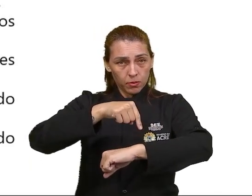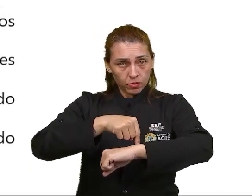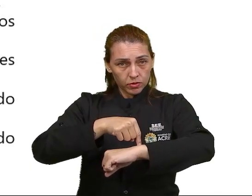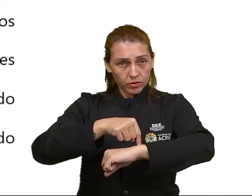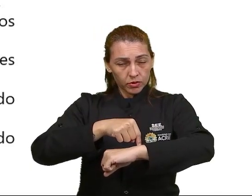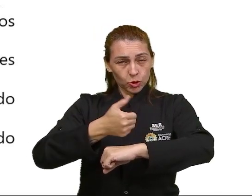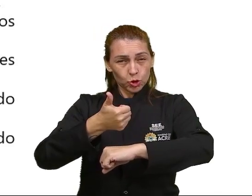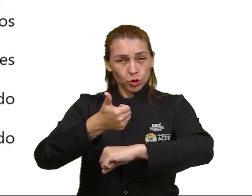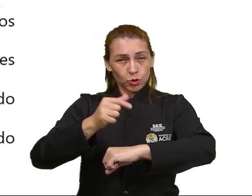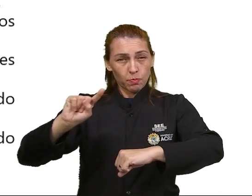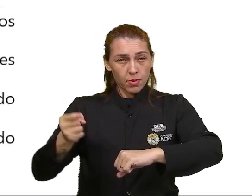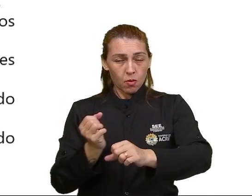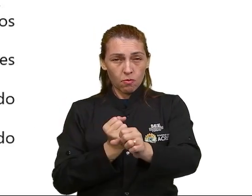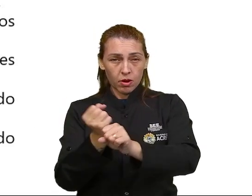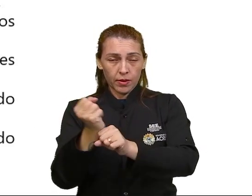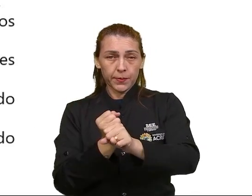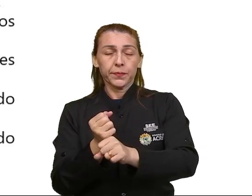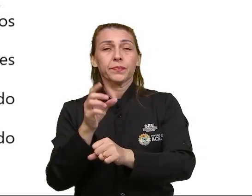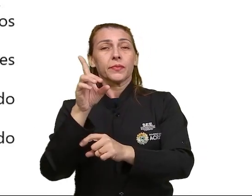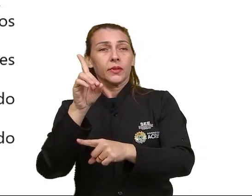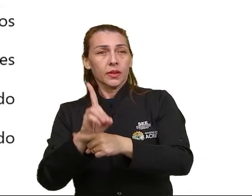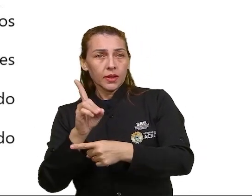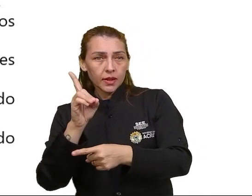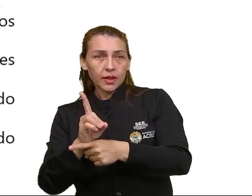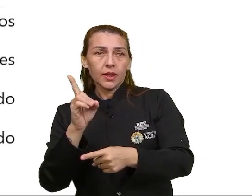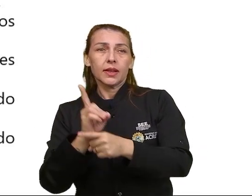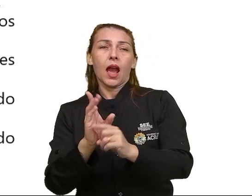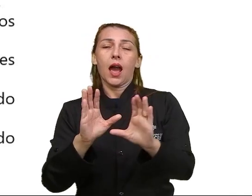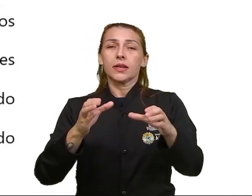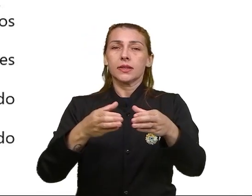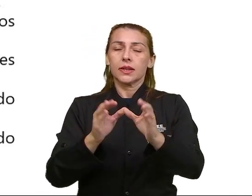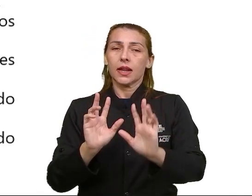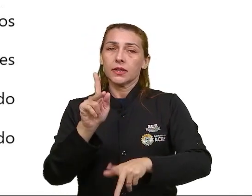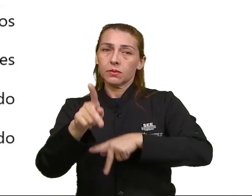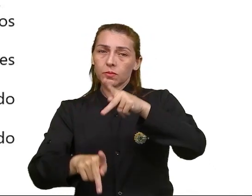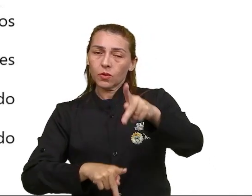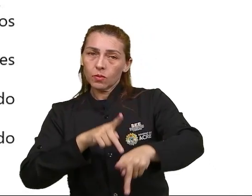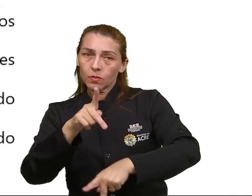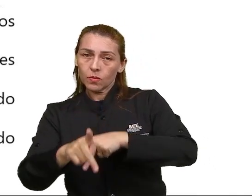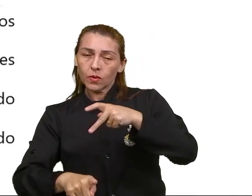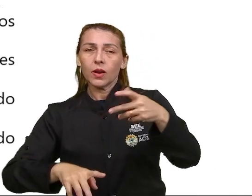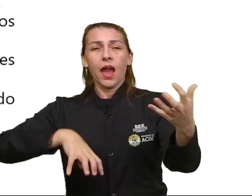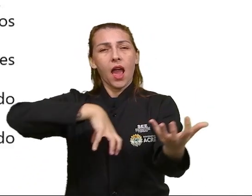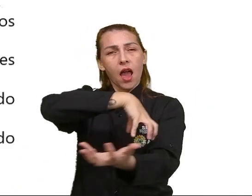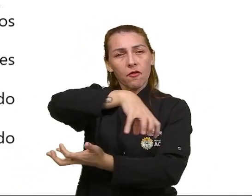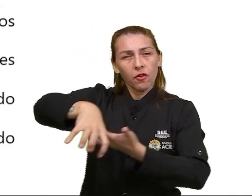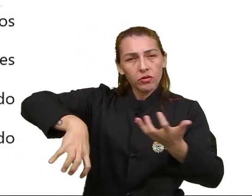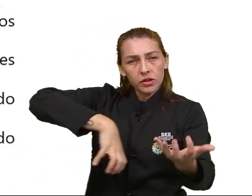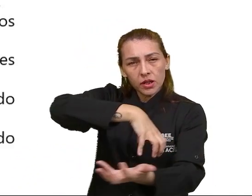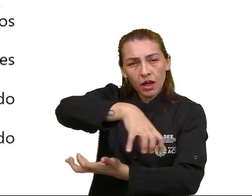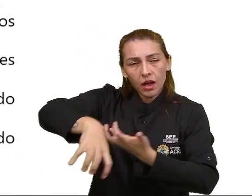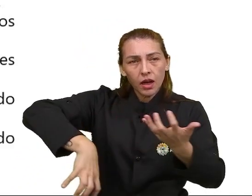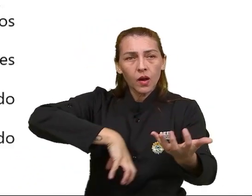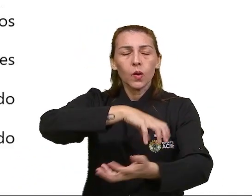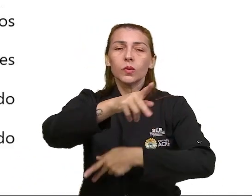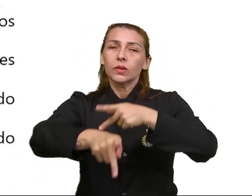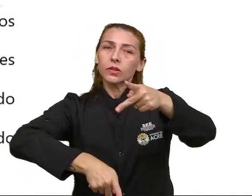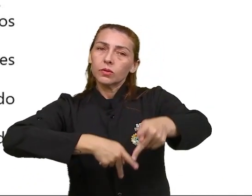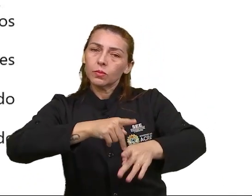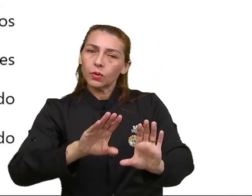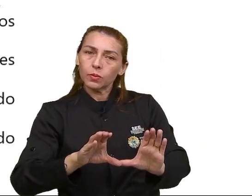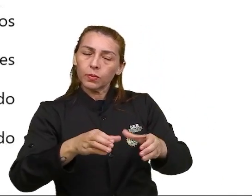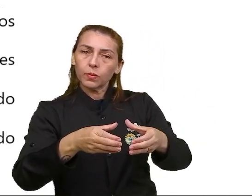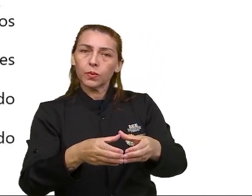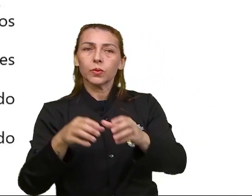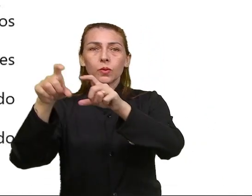milenaristas. D, sublevação das classes populares, sublevação é revolta, revolução, das classes populares